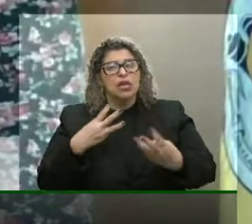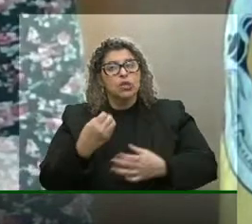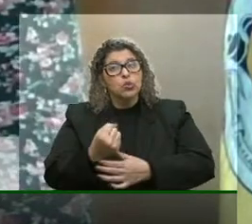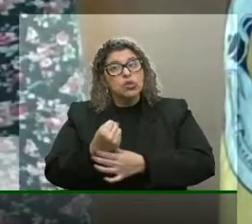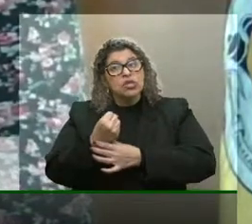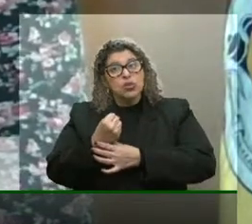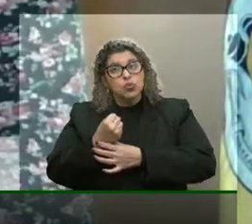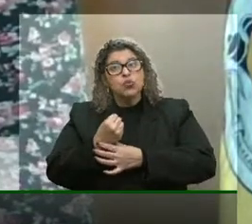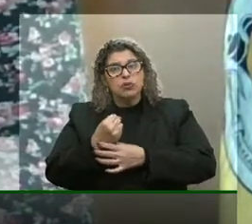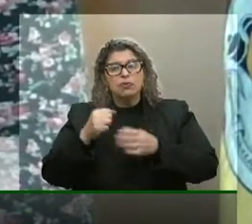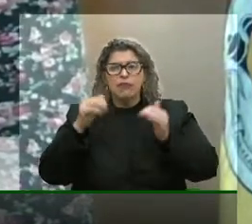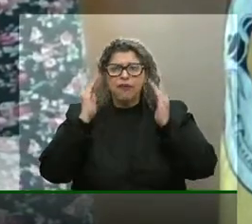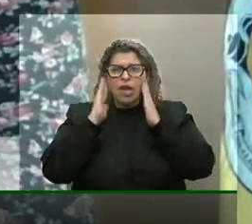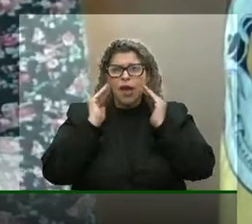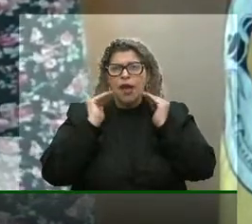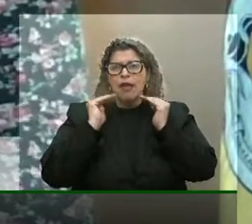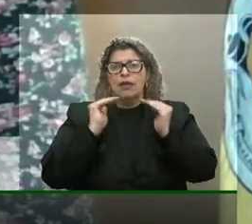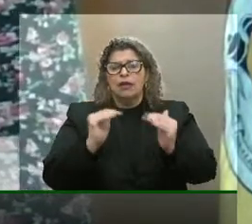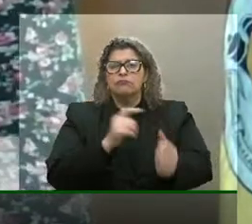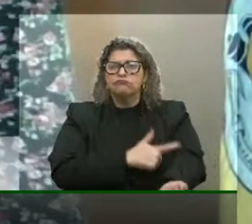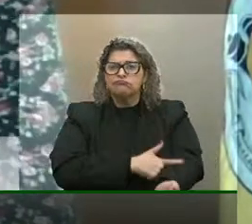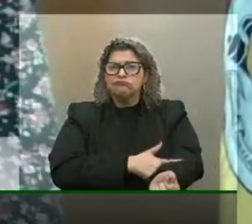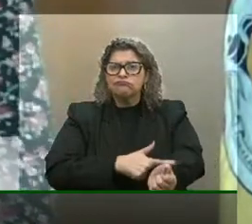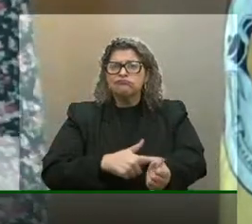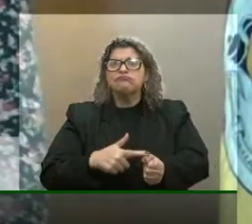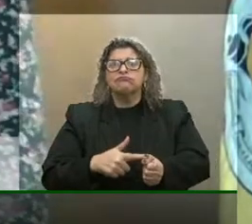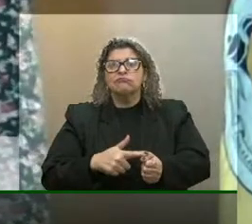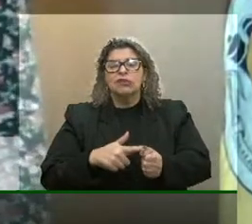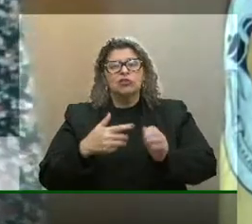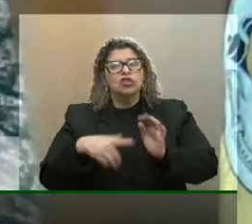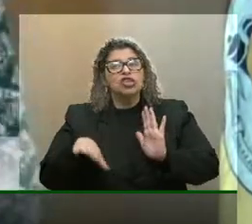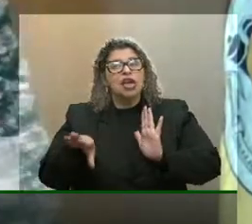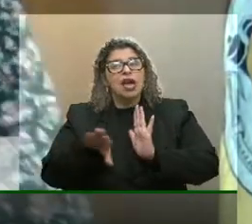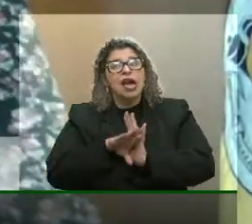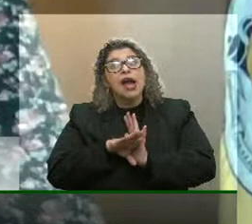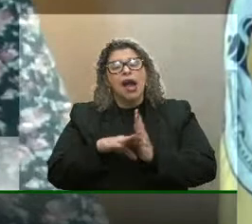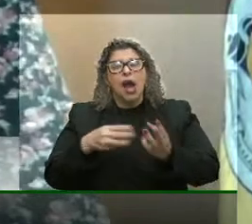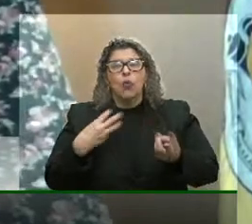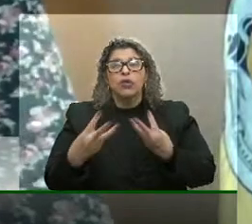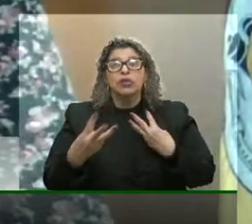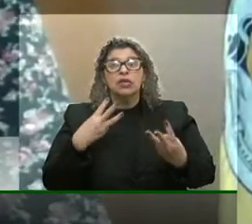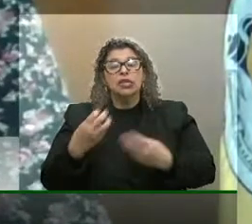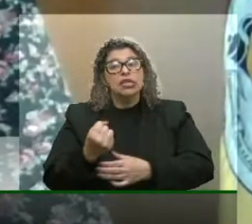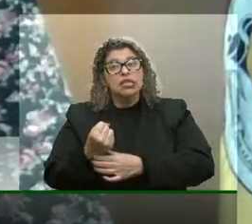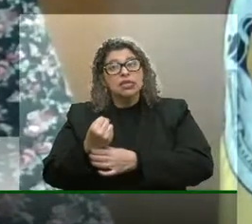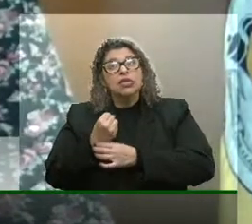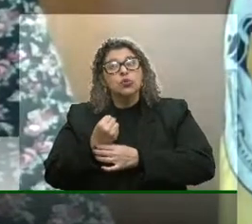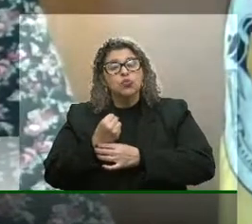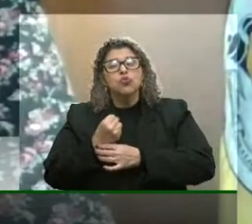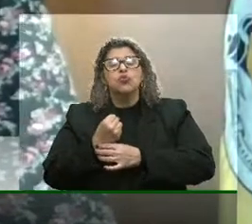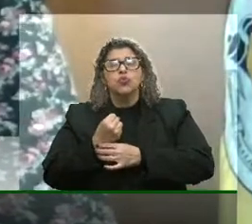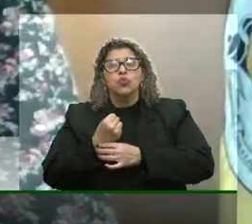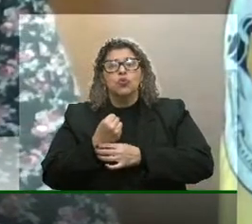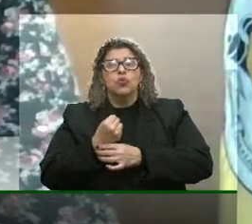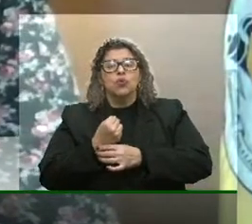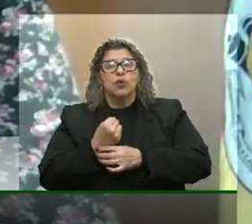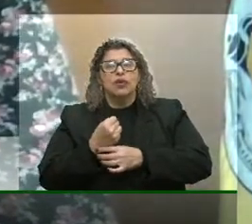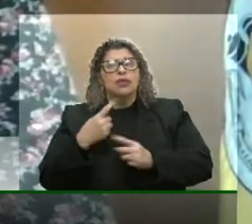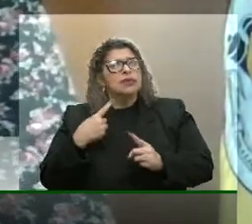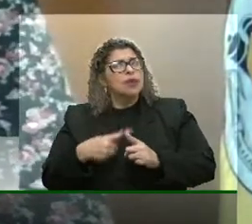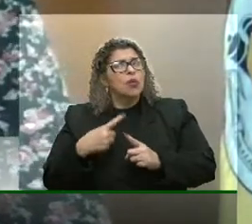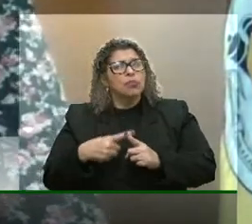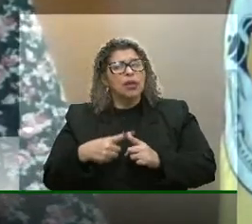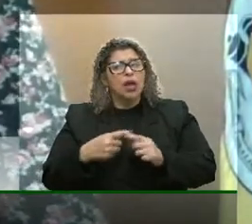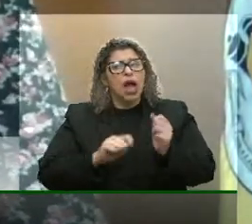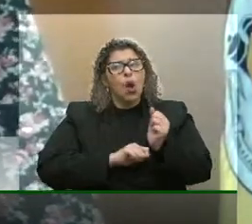a educação que nos garantirá chegarmos a um trânsito seguro e civilizado. Não por acaso